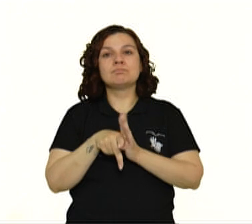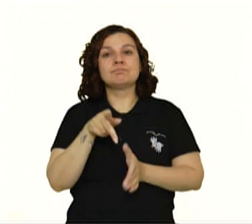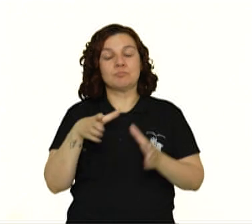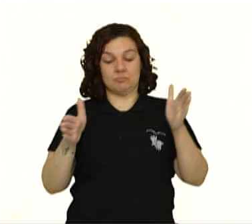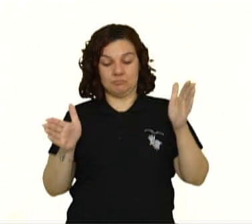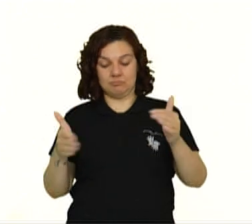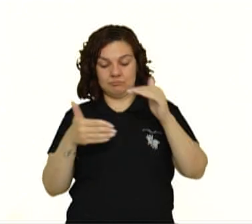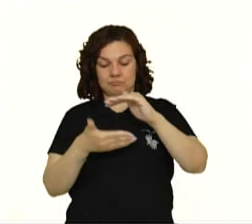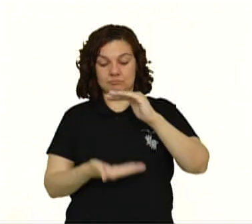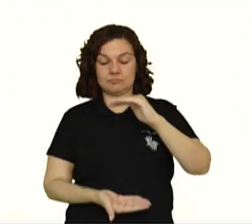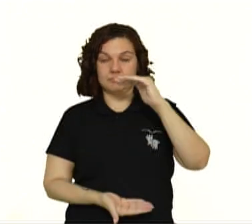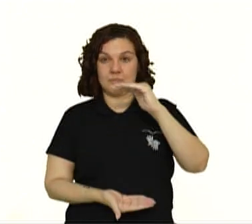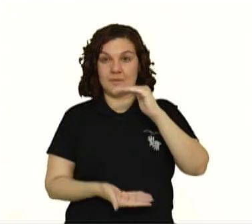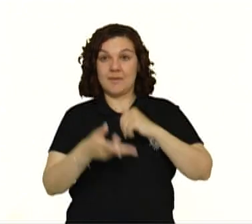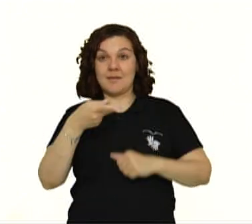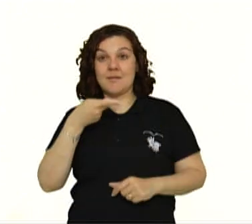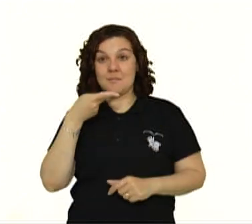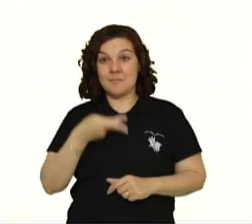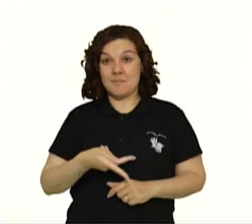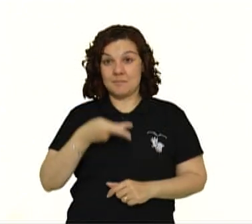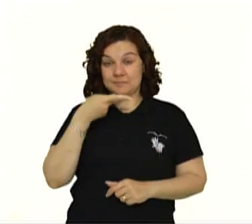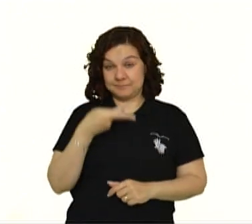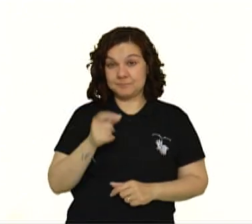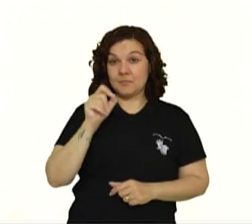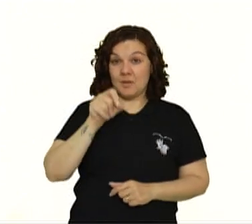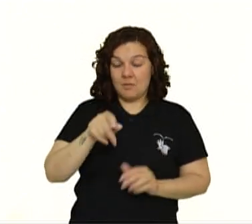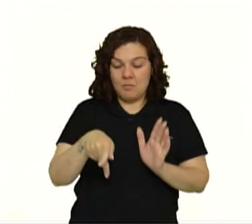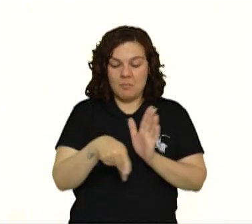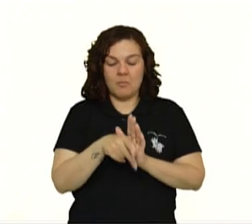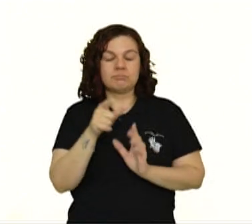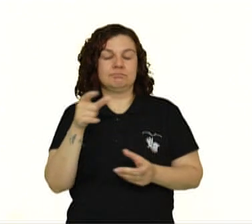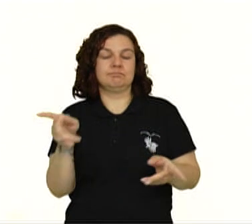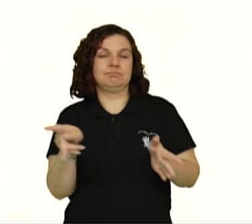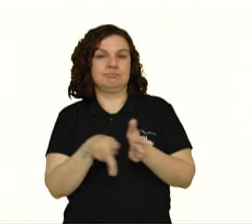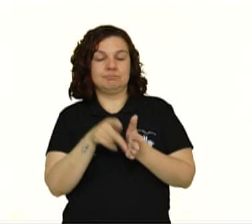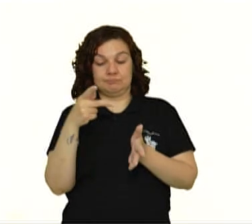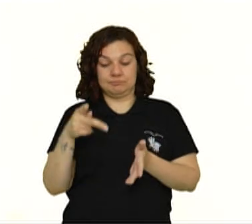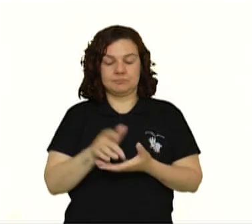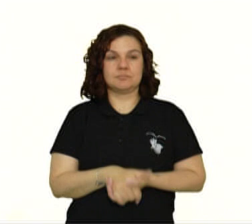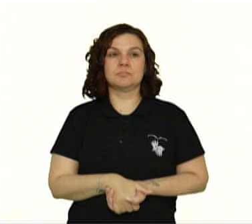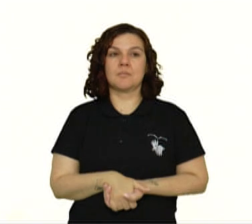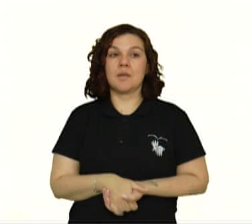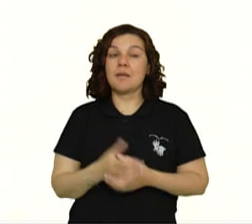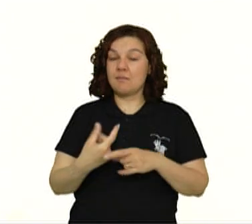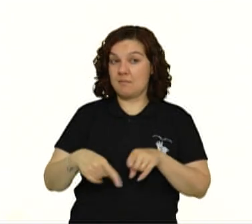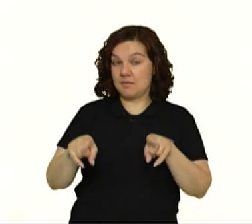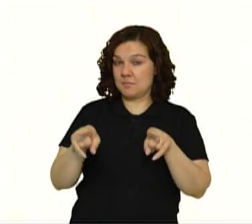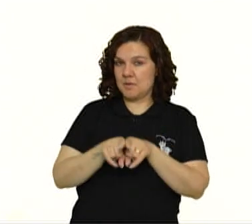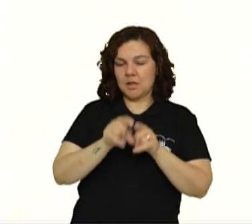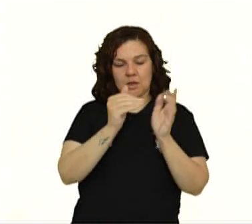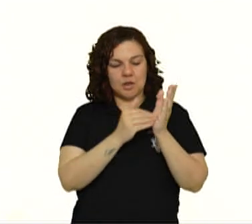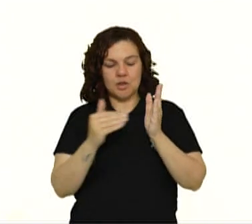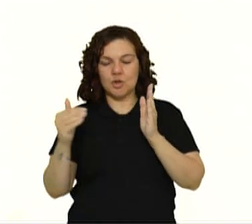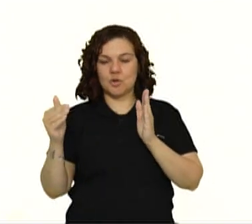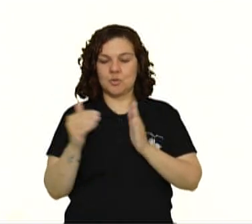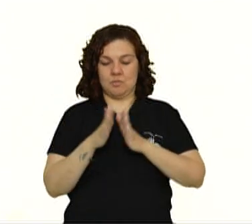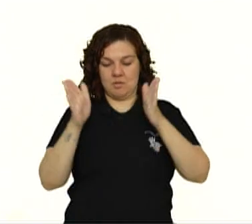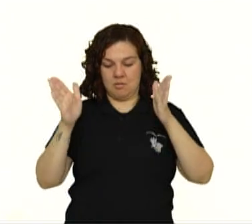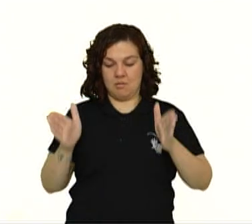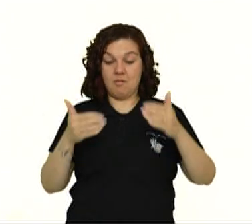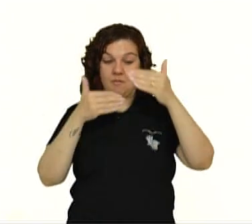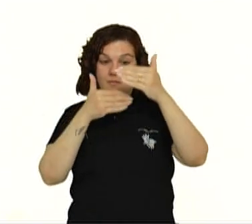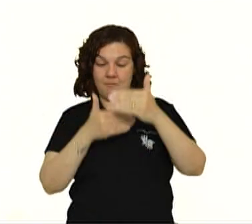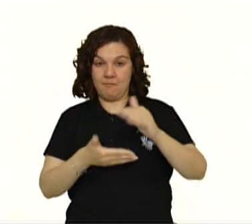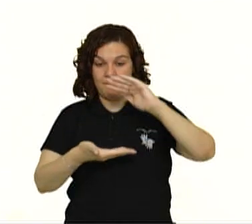que são poliedros especiais, né? Tem características próprias. Também, todas as faces devem ter a